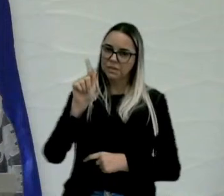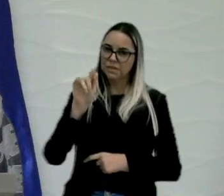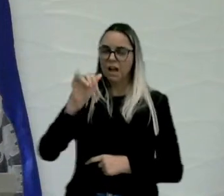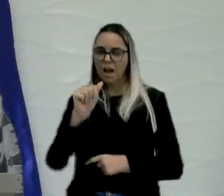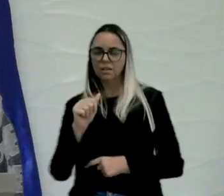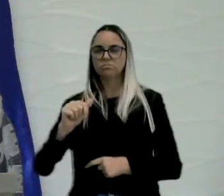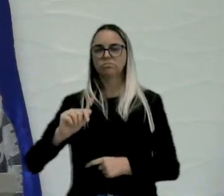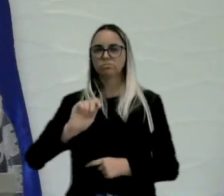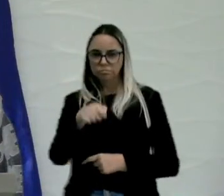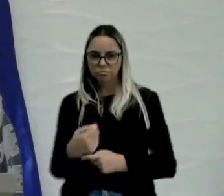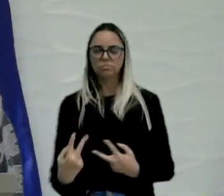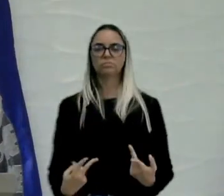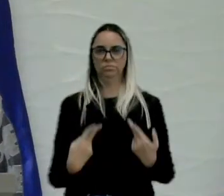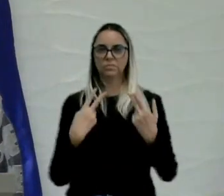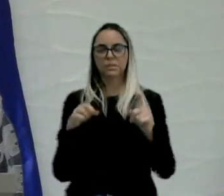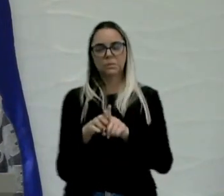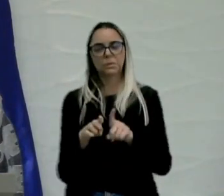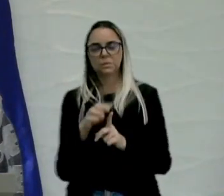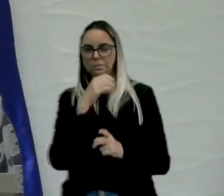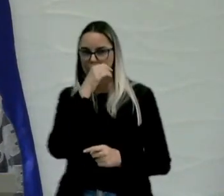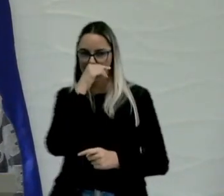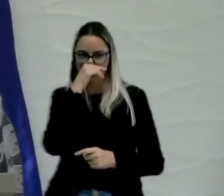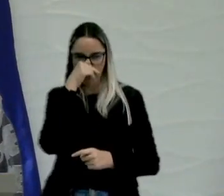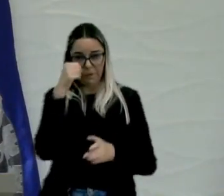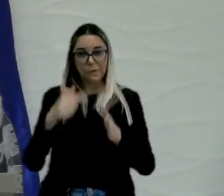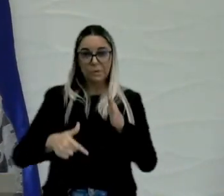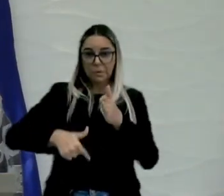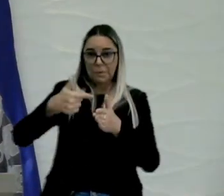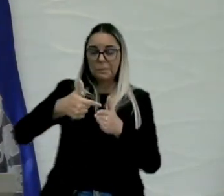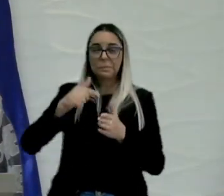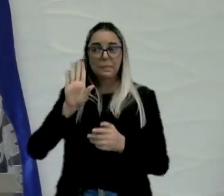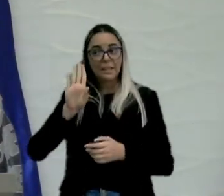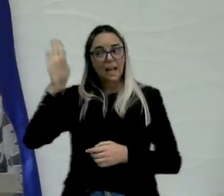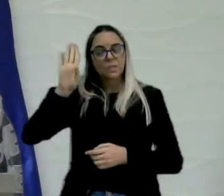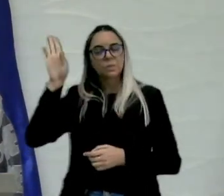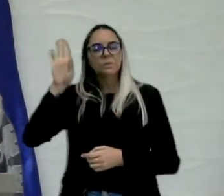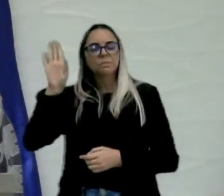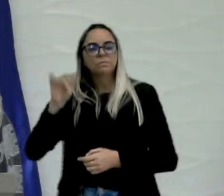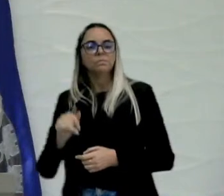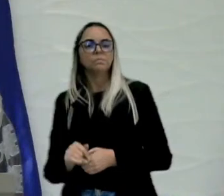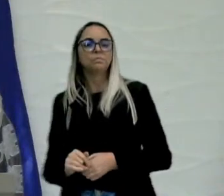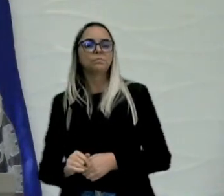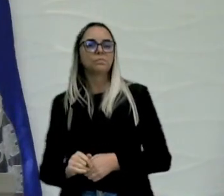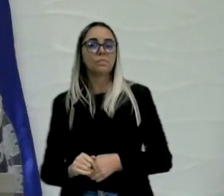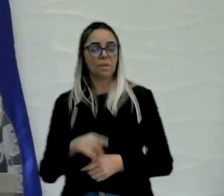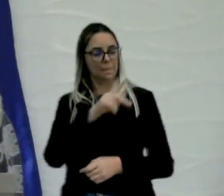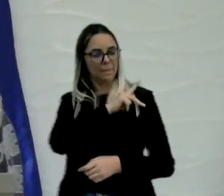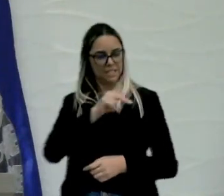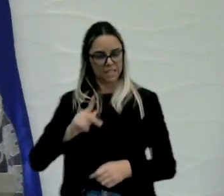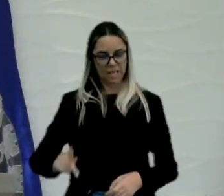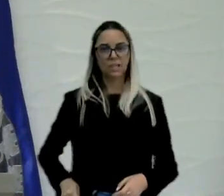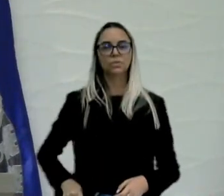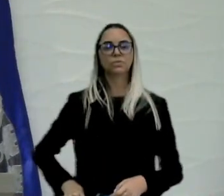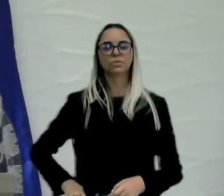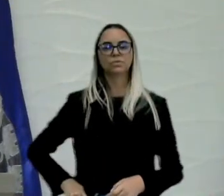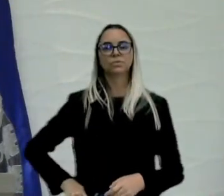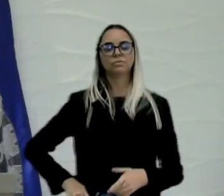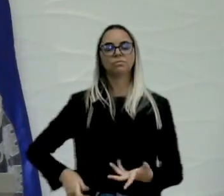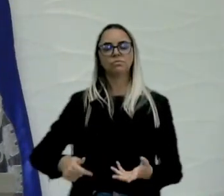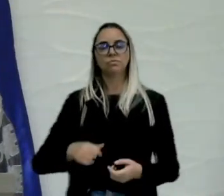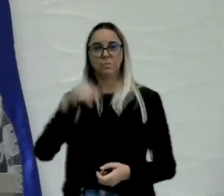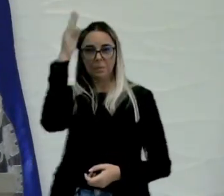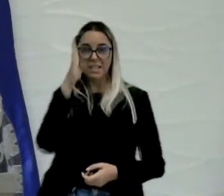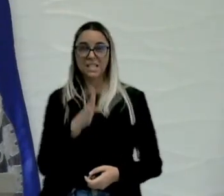Almeida no segundo mandato foi pego uma presidente da república que foi caçada